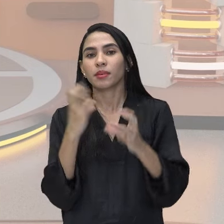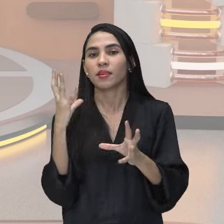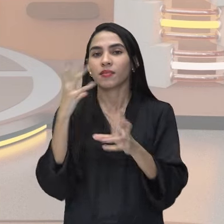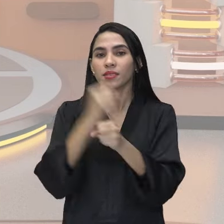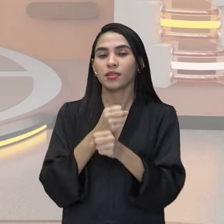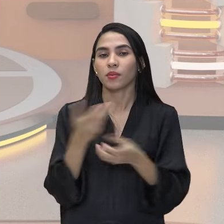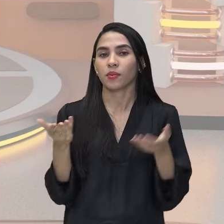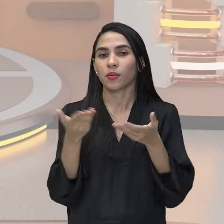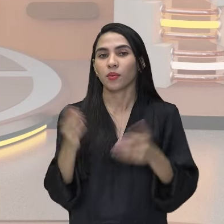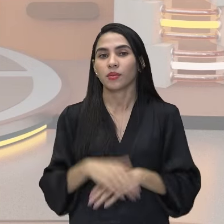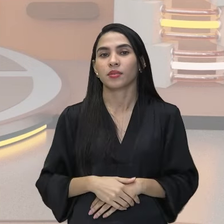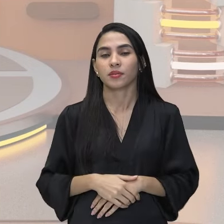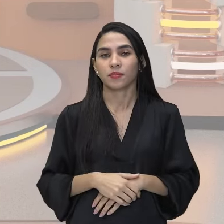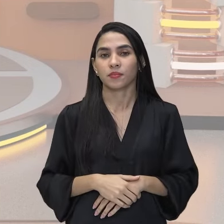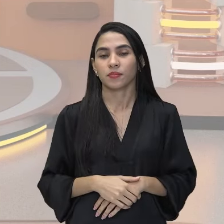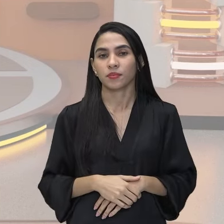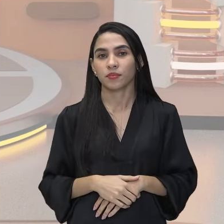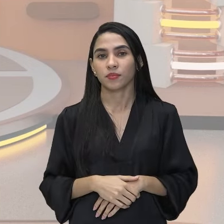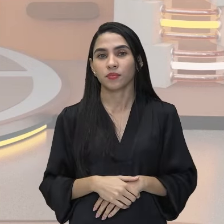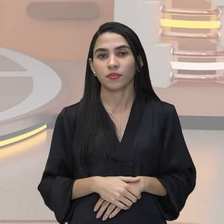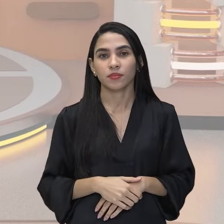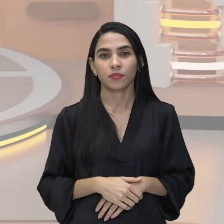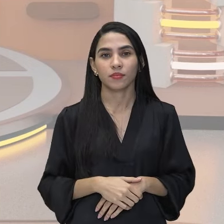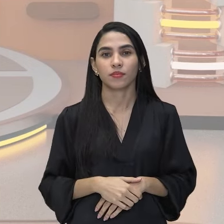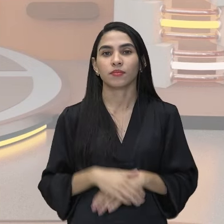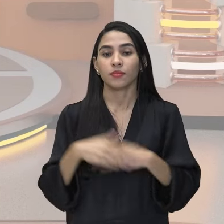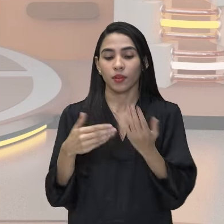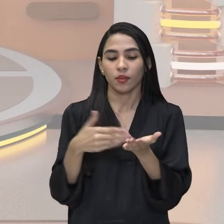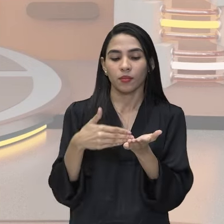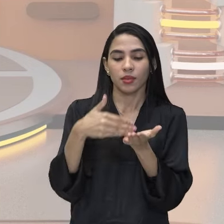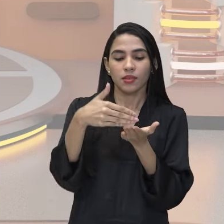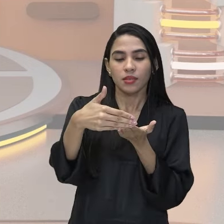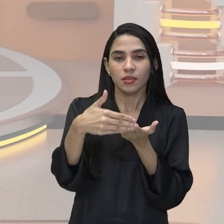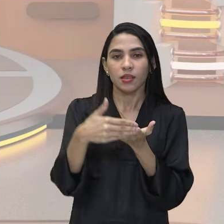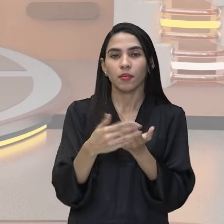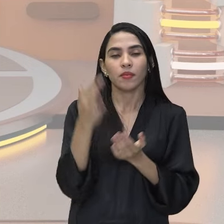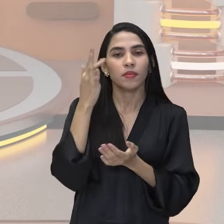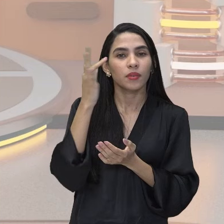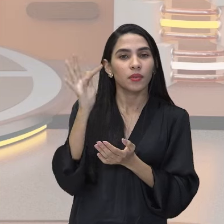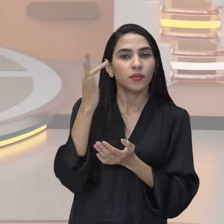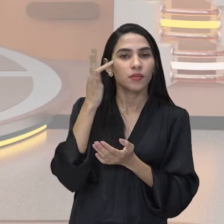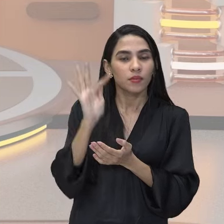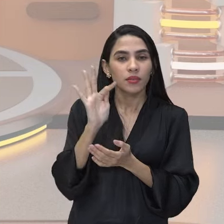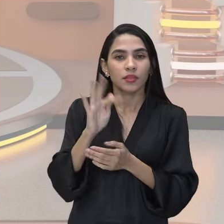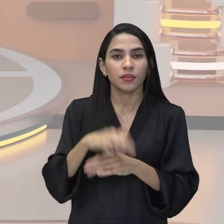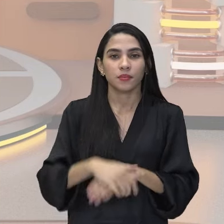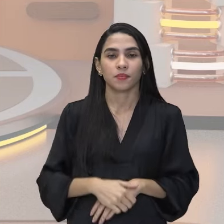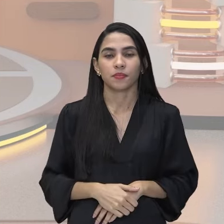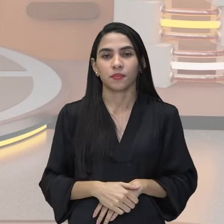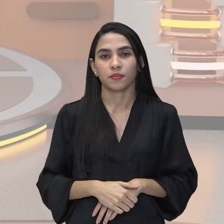aqui, né? Ela passou, começamos lá pela filosofia